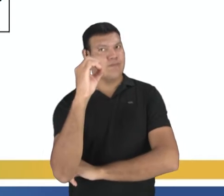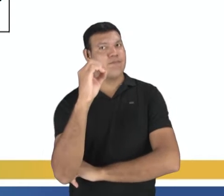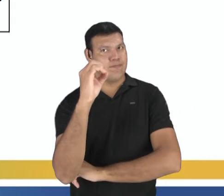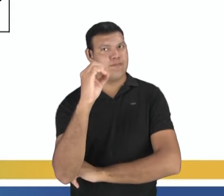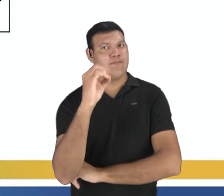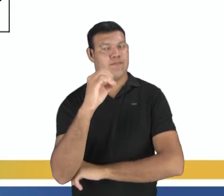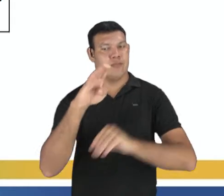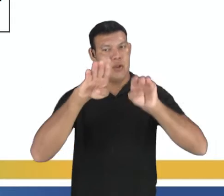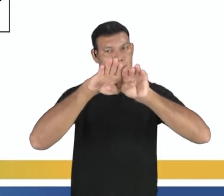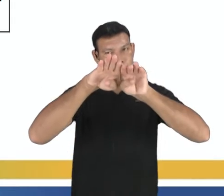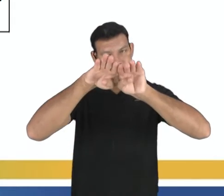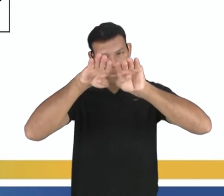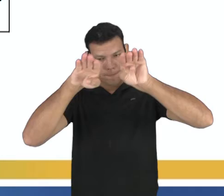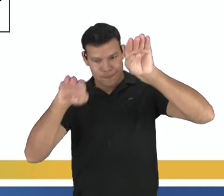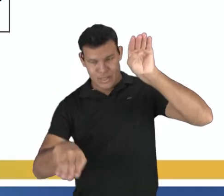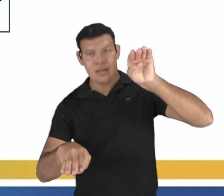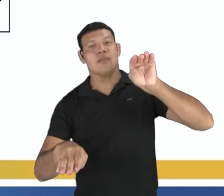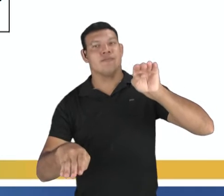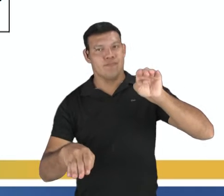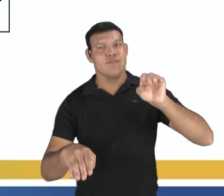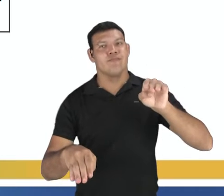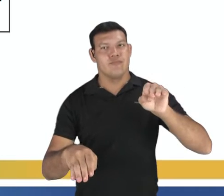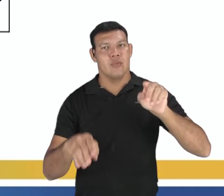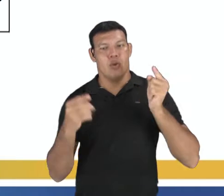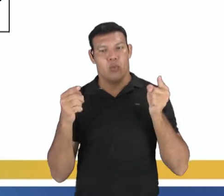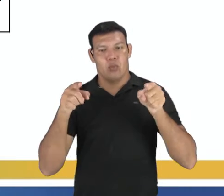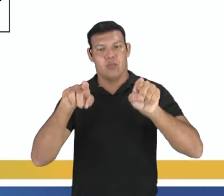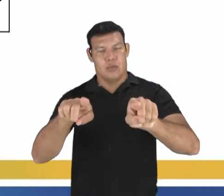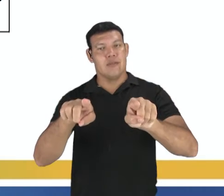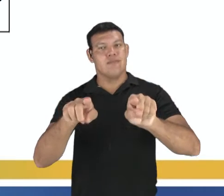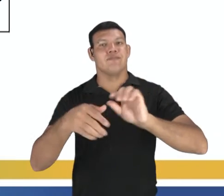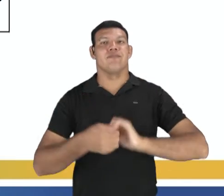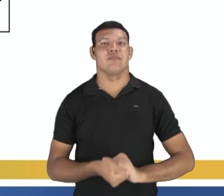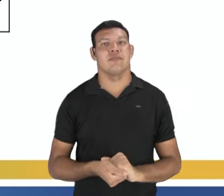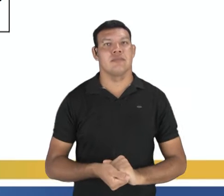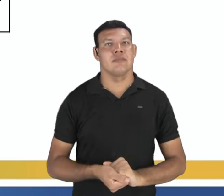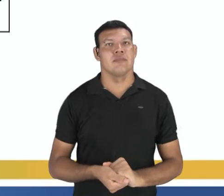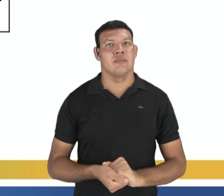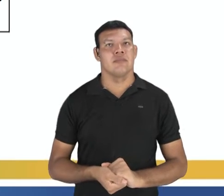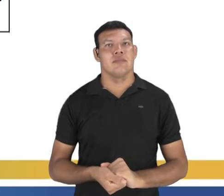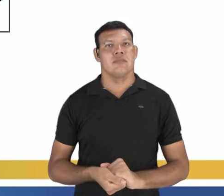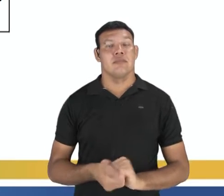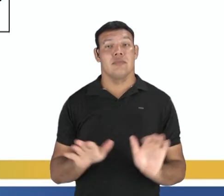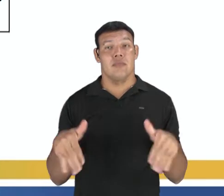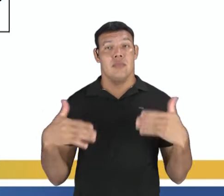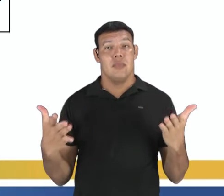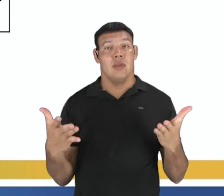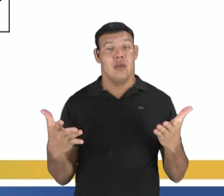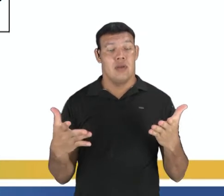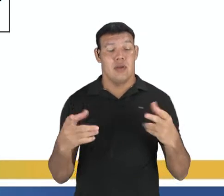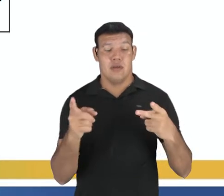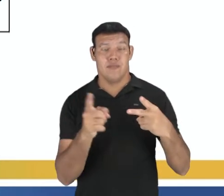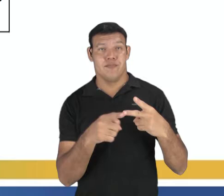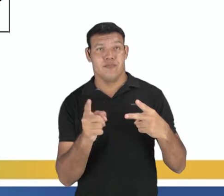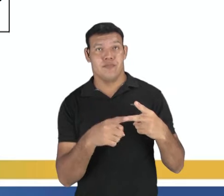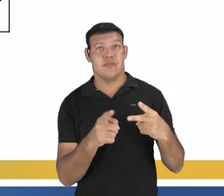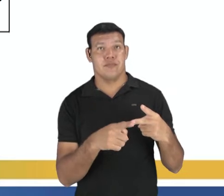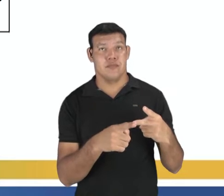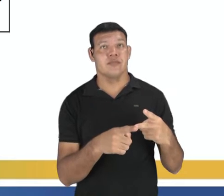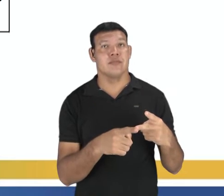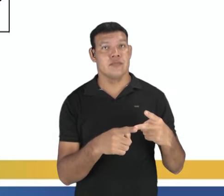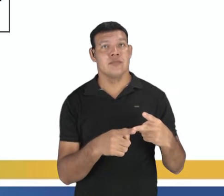as desigualdades no mesmo sentido, certo? Uma outra situação é quando nós